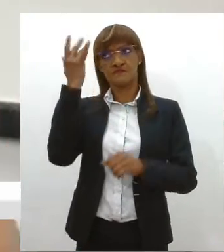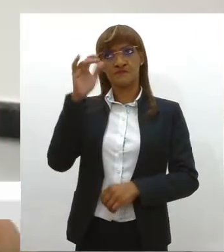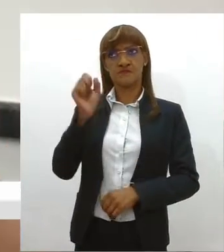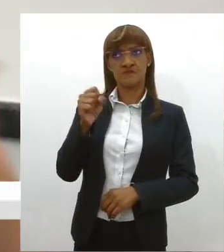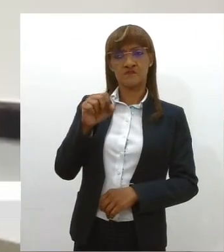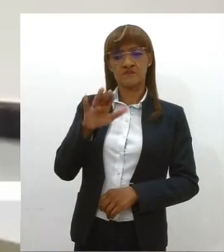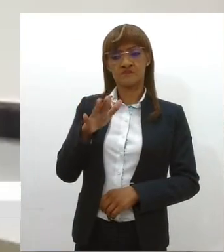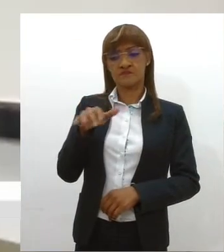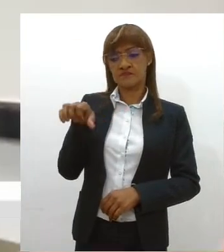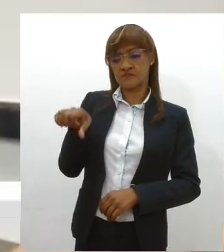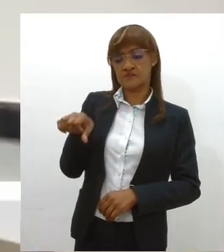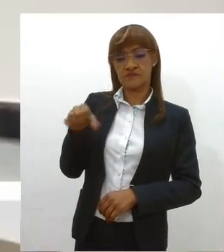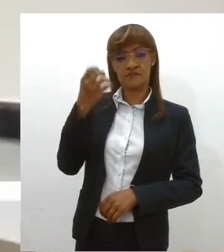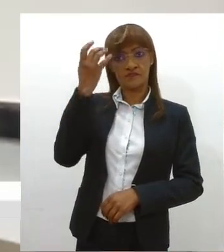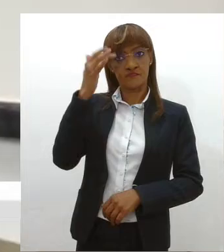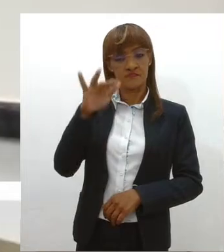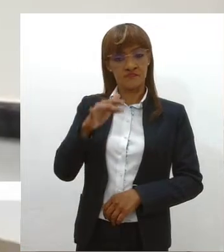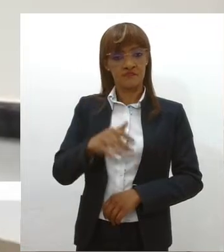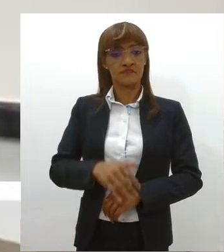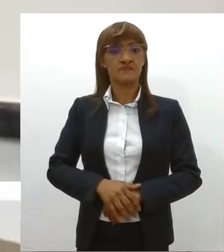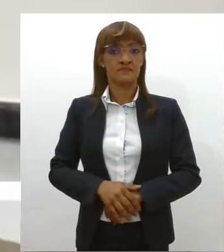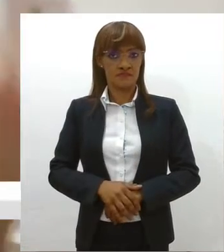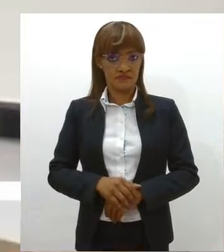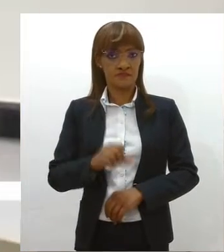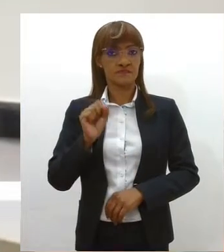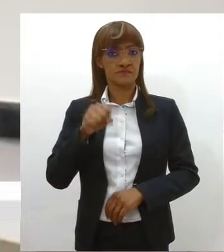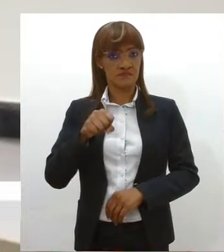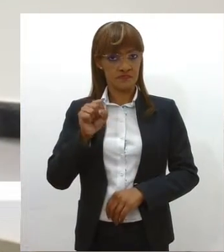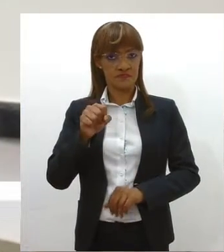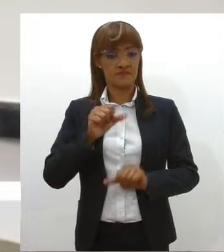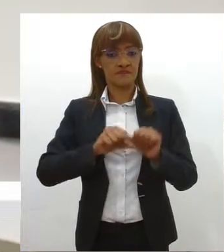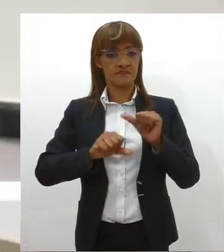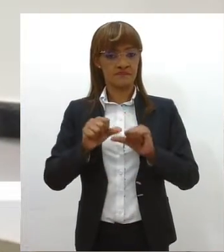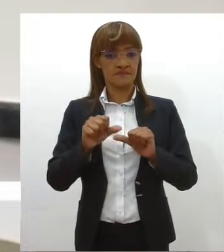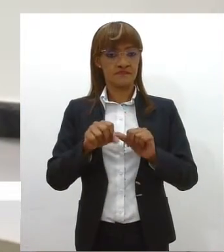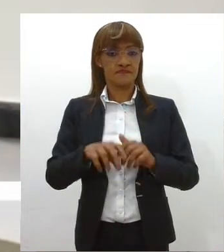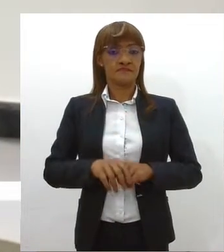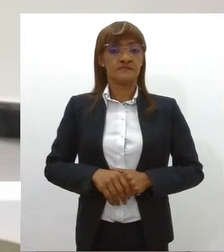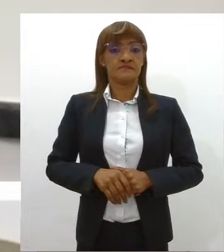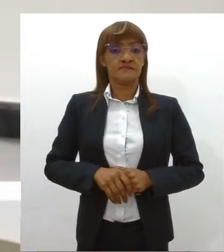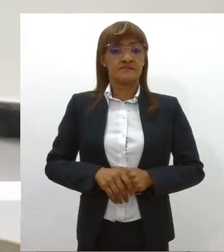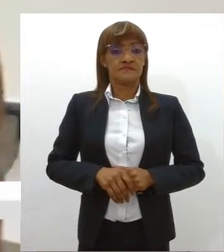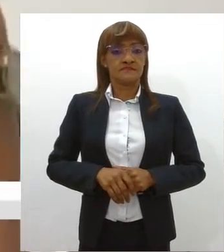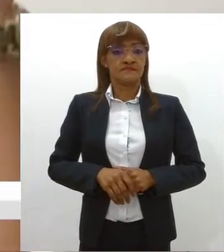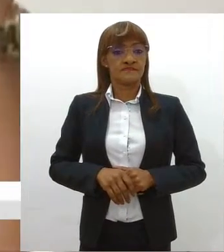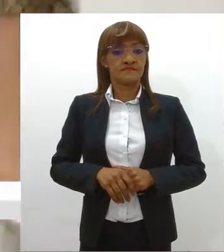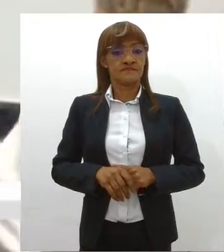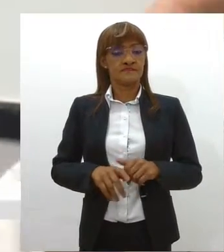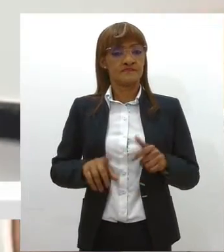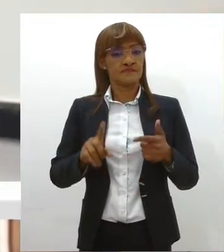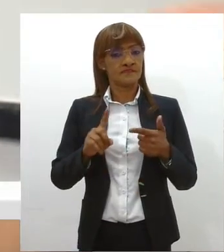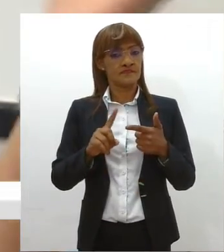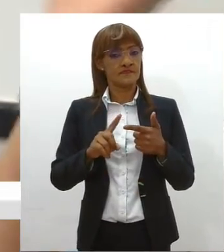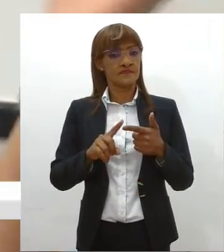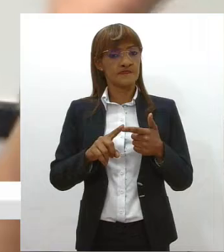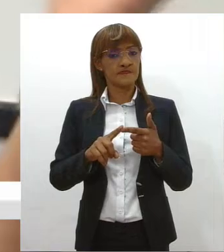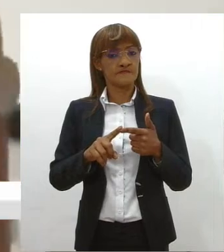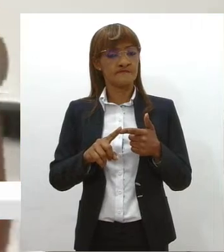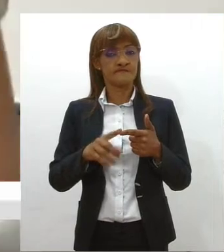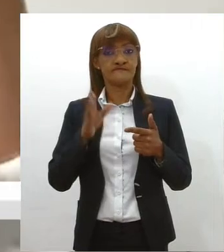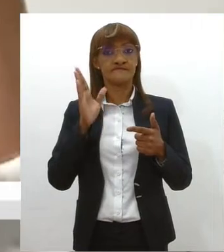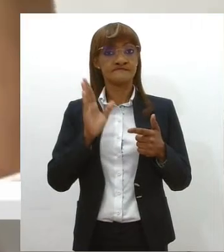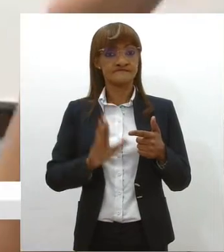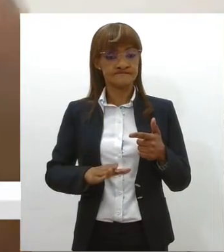8, 9 dias. Então, havia essa alteração, sim, certo? Para mais. Sim. Pessoas até que passaram da menopausa, pessoas